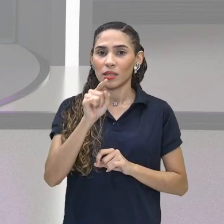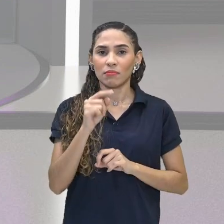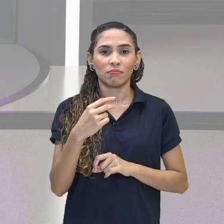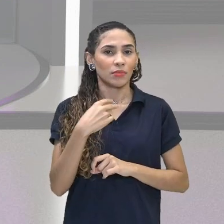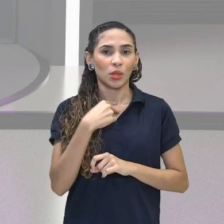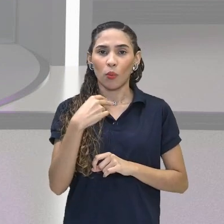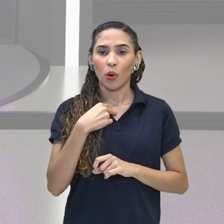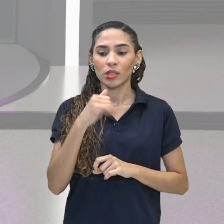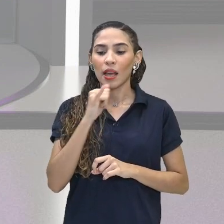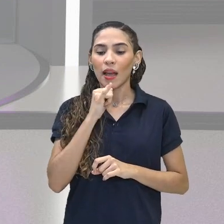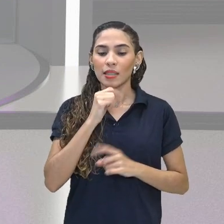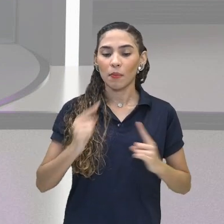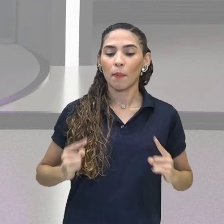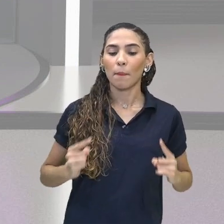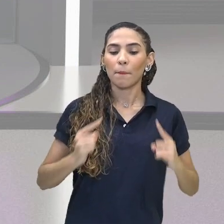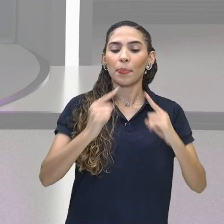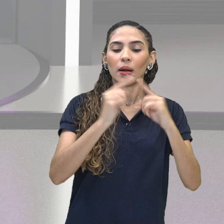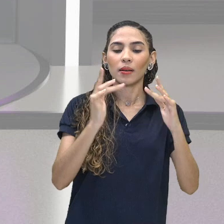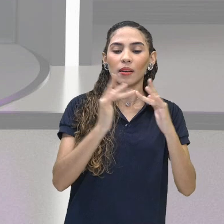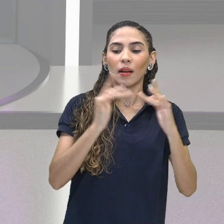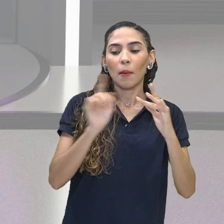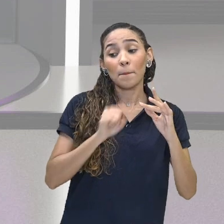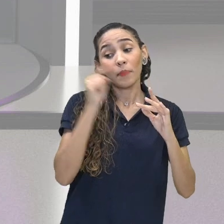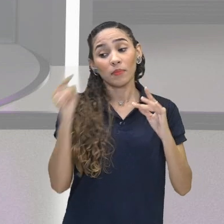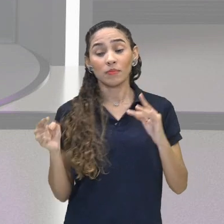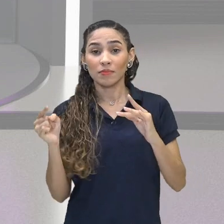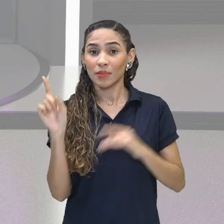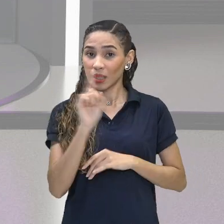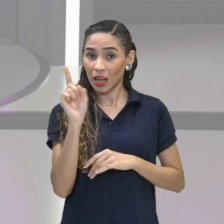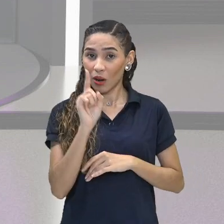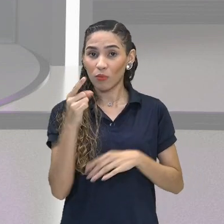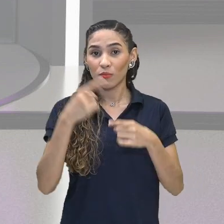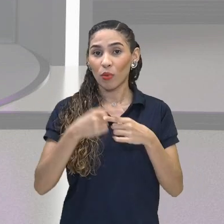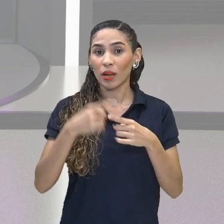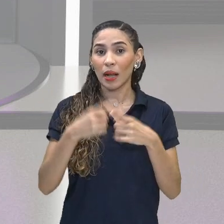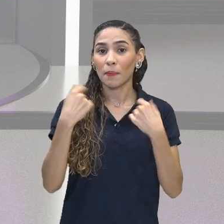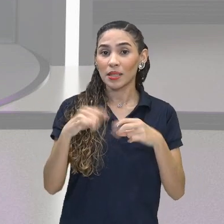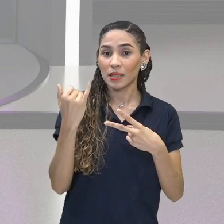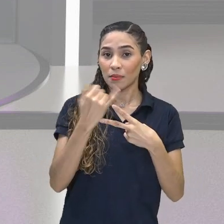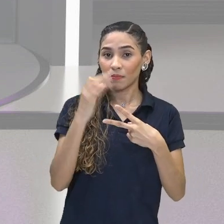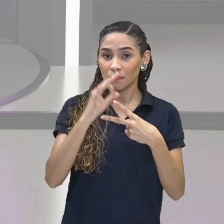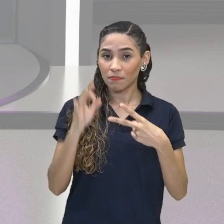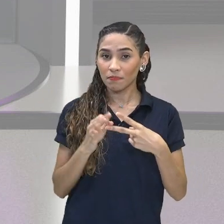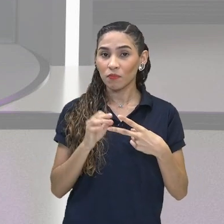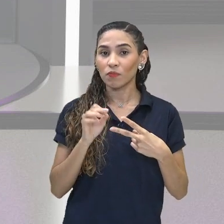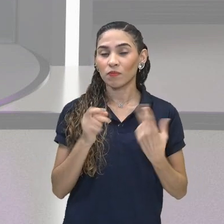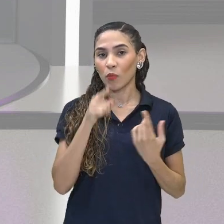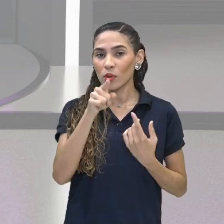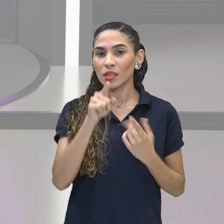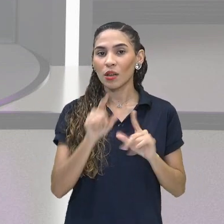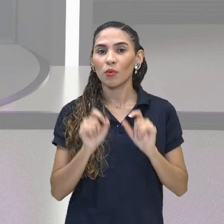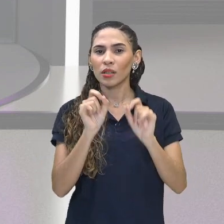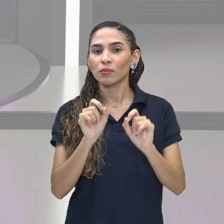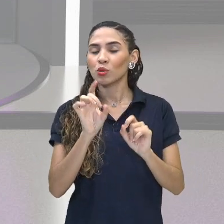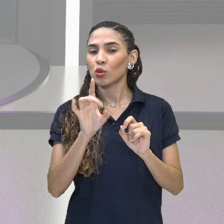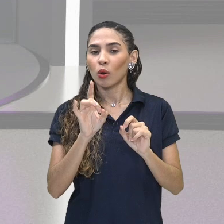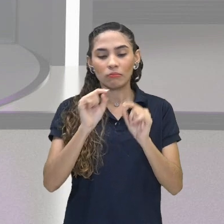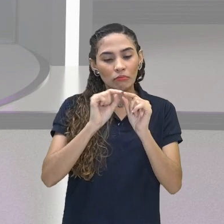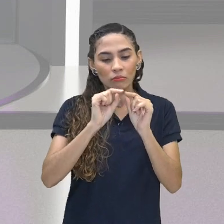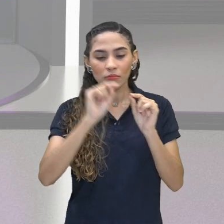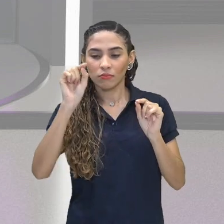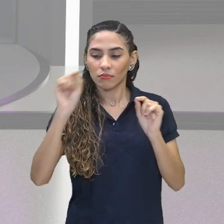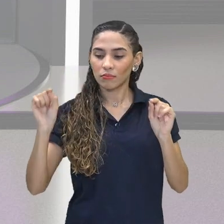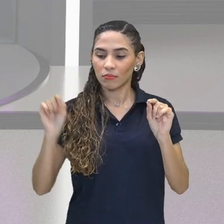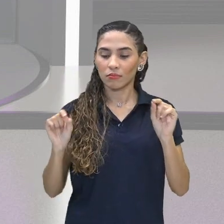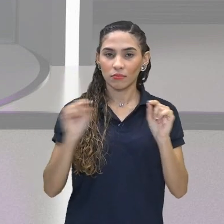de um vértice e ir logo para o vértice do lado, porque você não está formando uma diagonal, você está exatamente somente tracejando